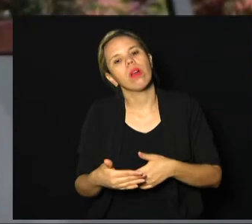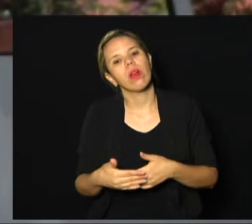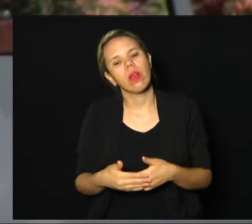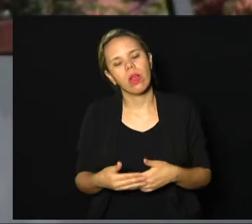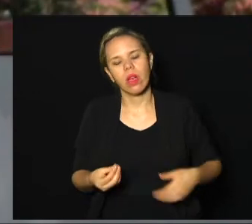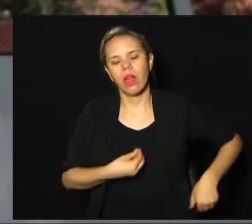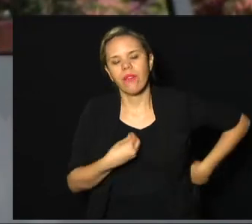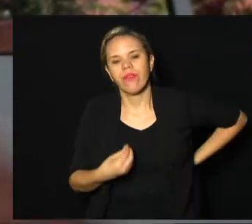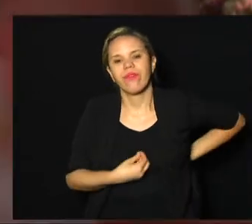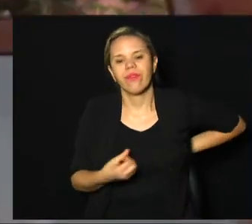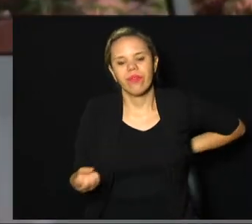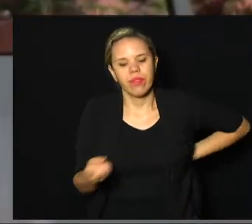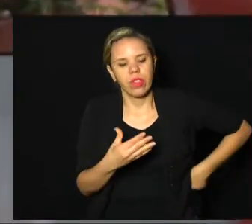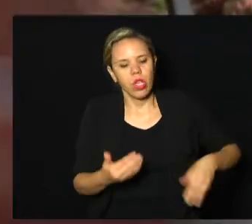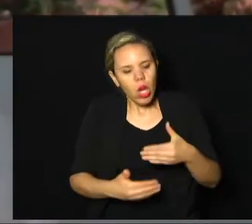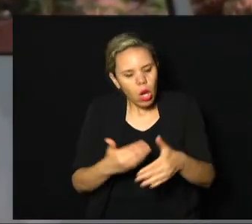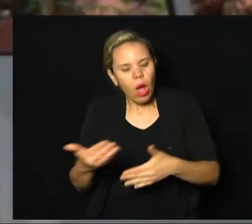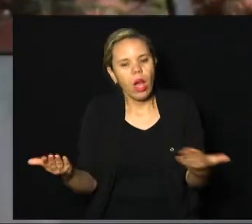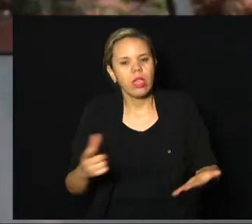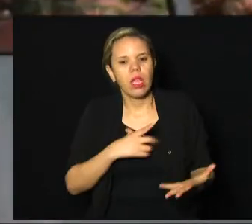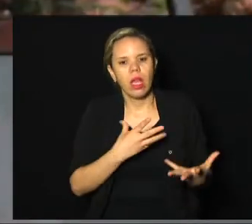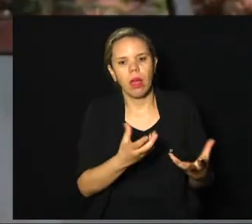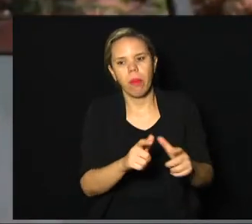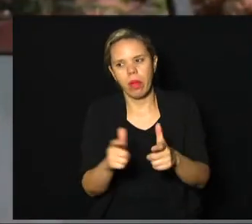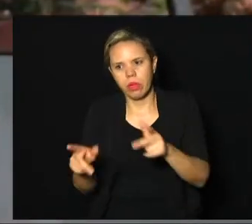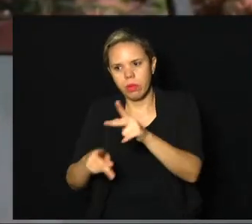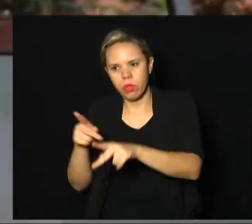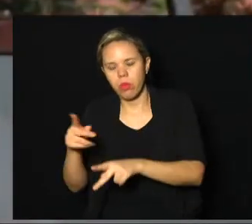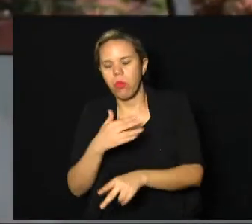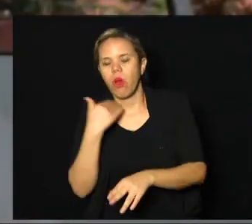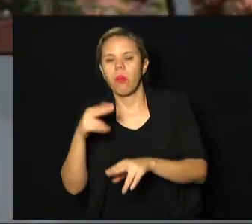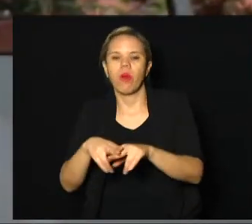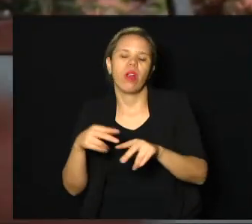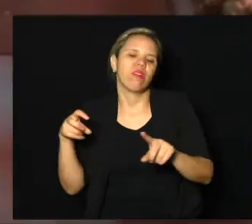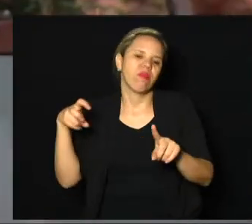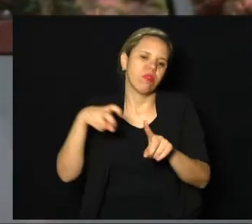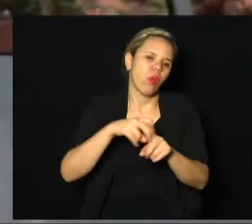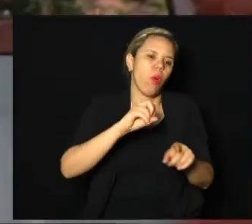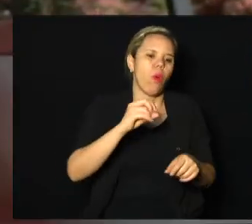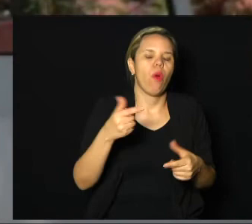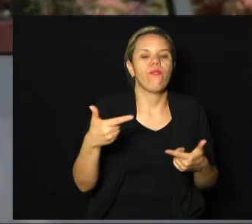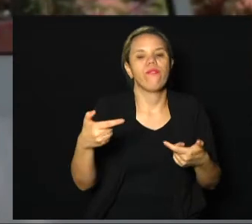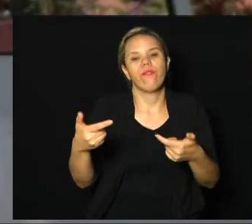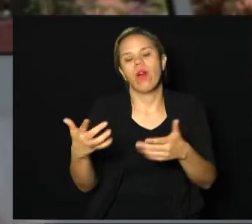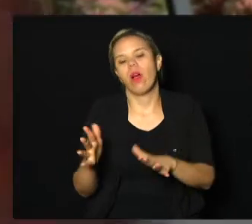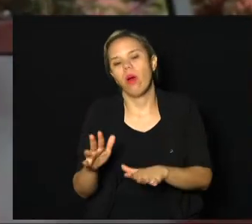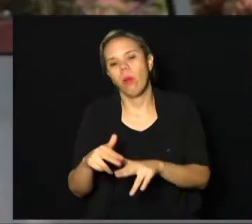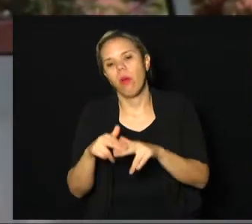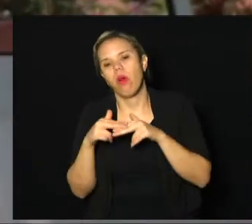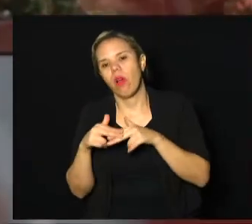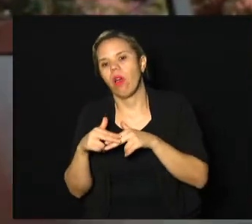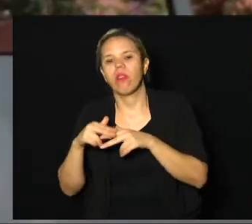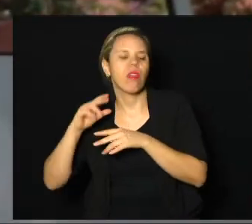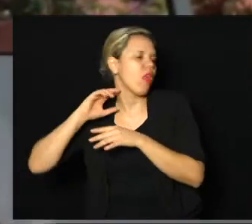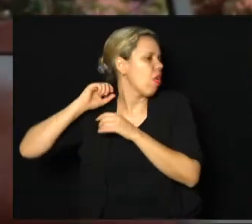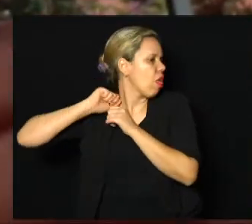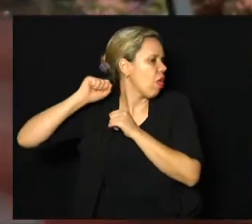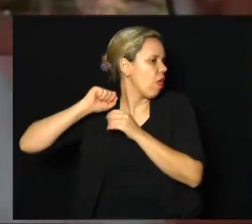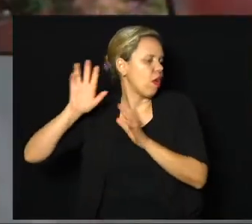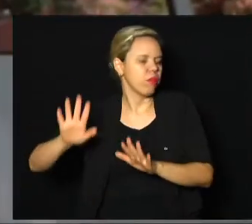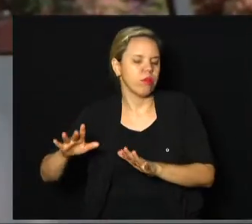vida moderna, a gente tem muito mais hoje óbitos por acidente de carro e por armas de fogo do que por estrangulamento,